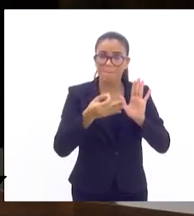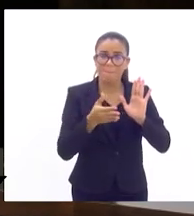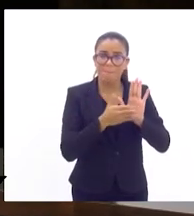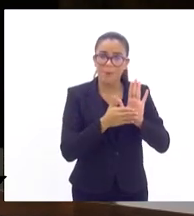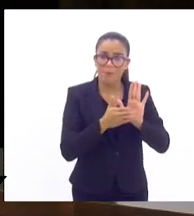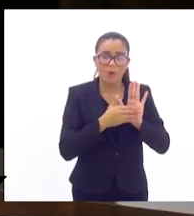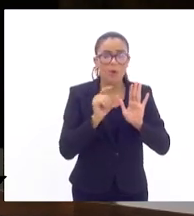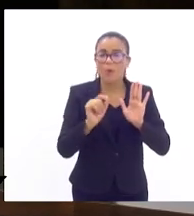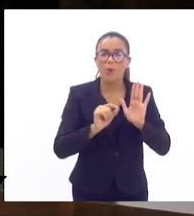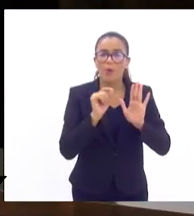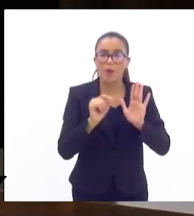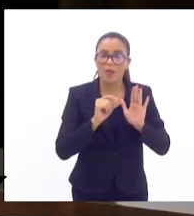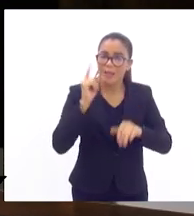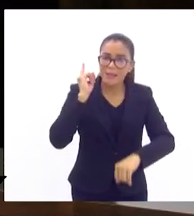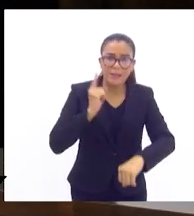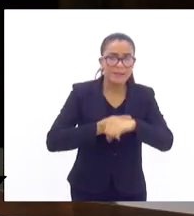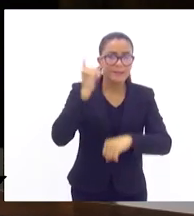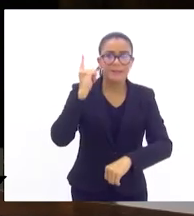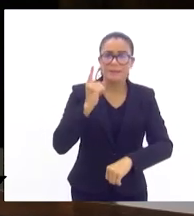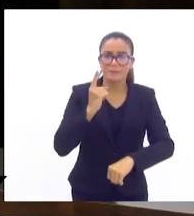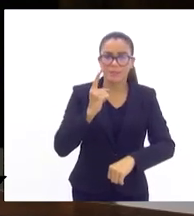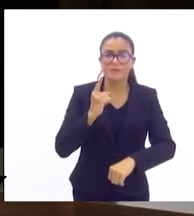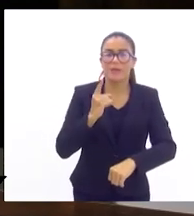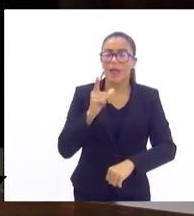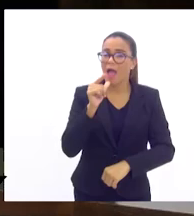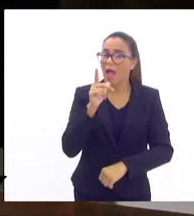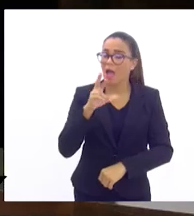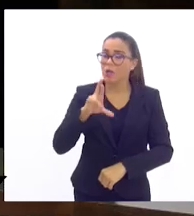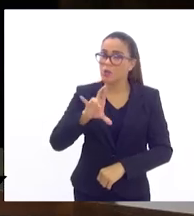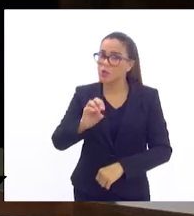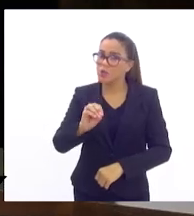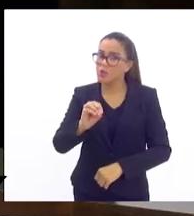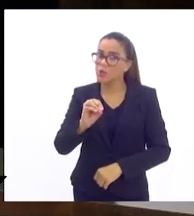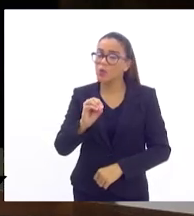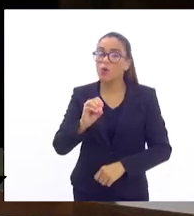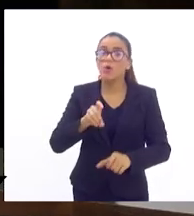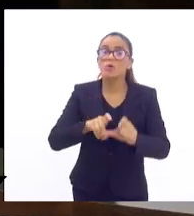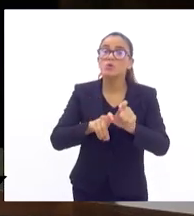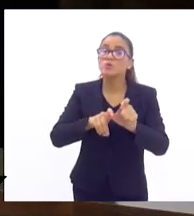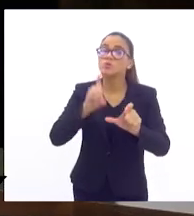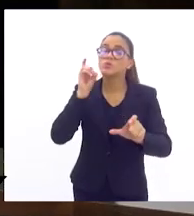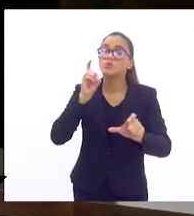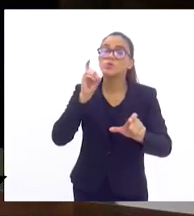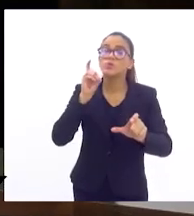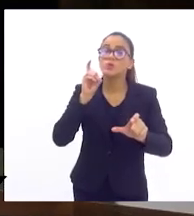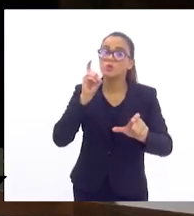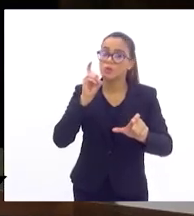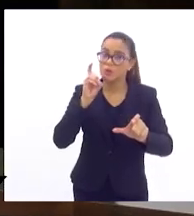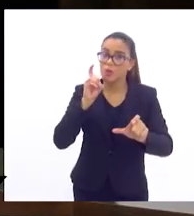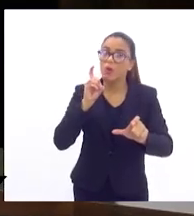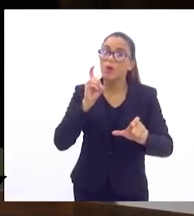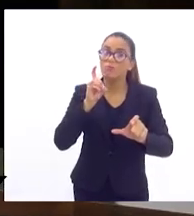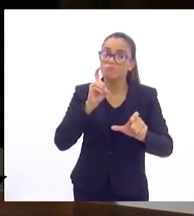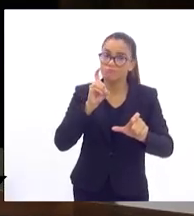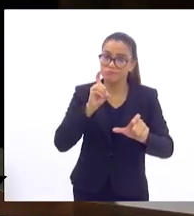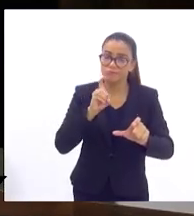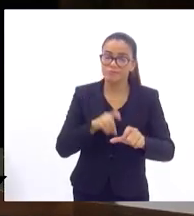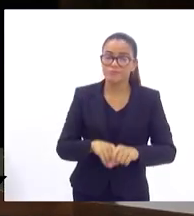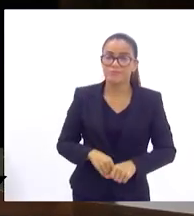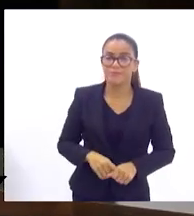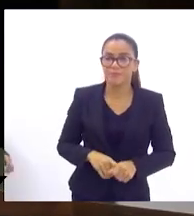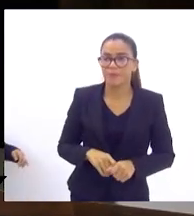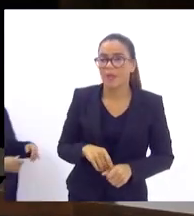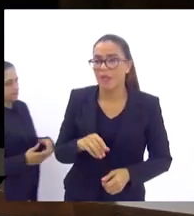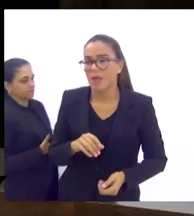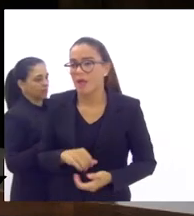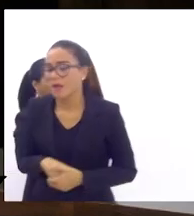que imediatamente a Águas do Rio possa suspender a cobrança do serviço de esgoto na